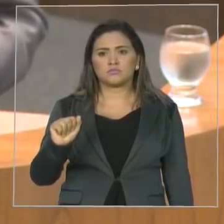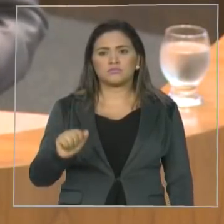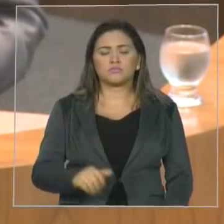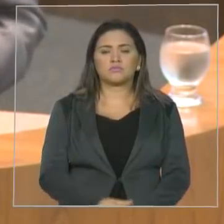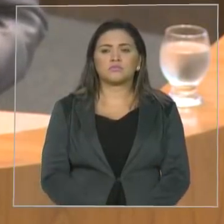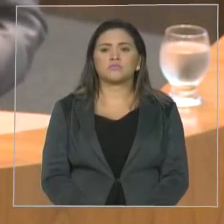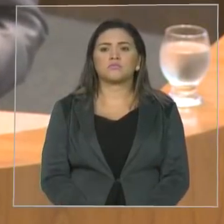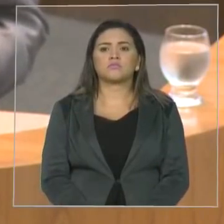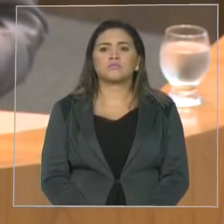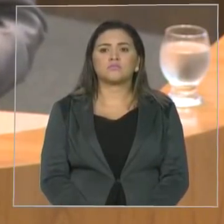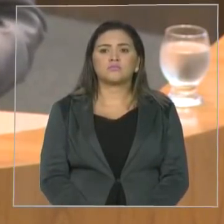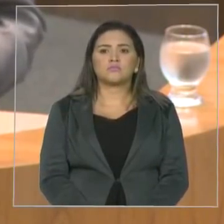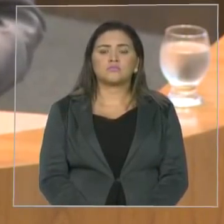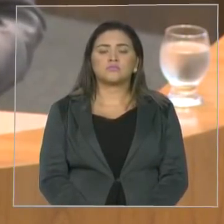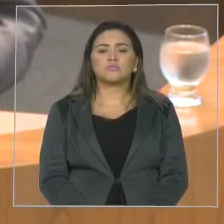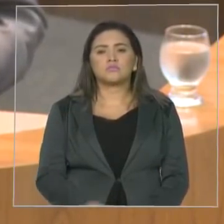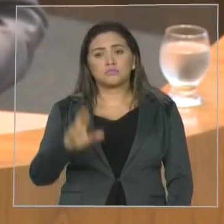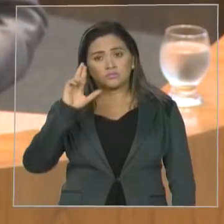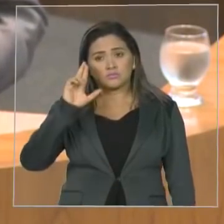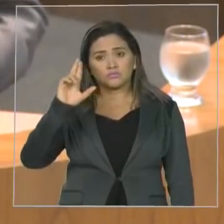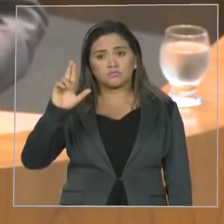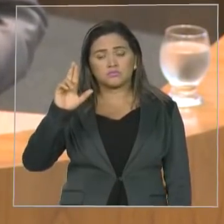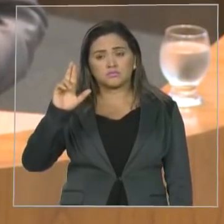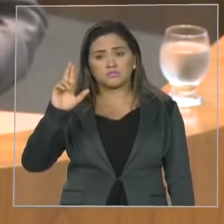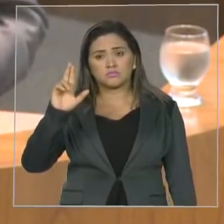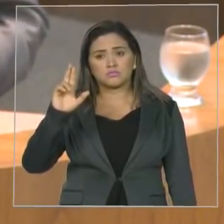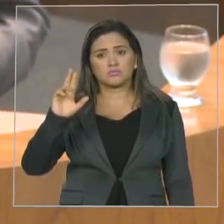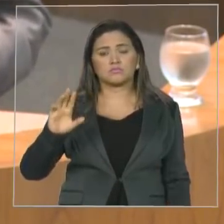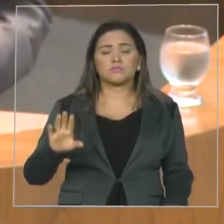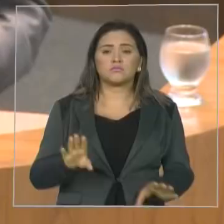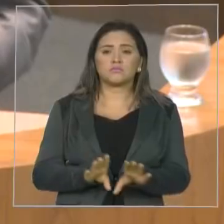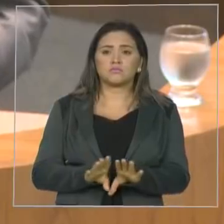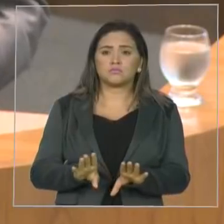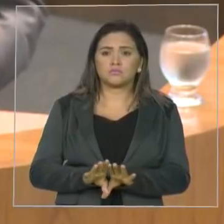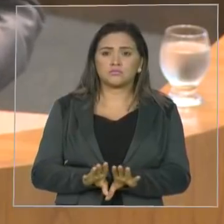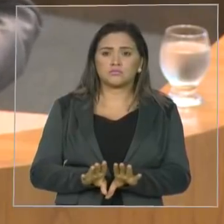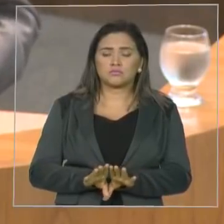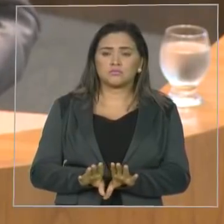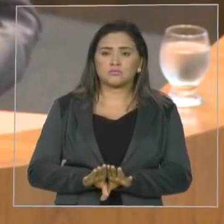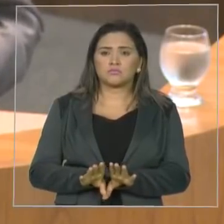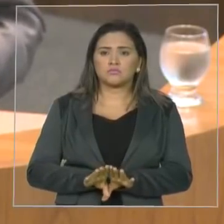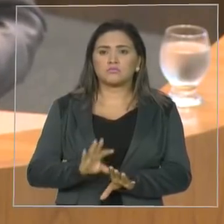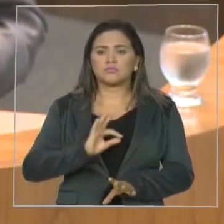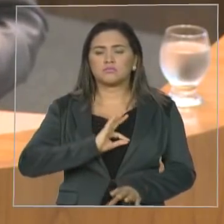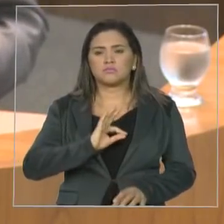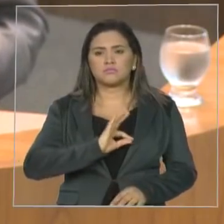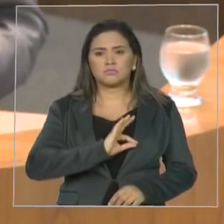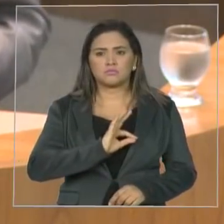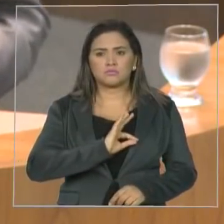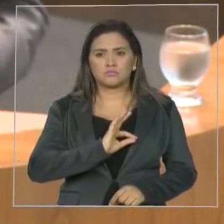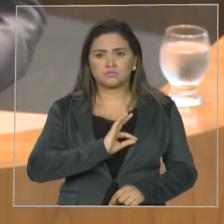governadores em exercício, em pleno ano eleitoral,